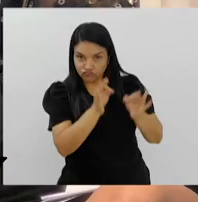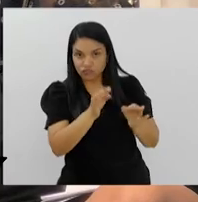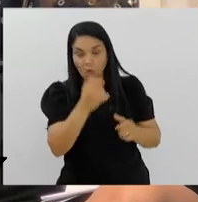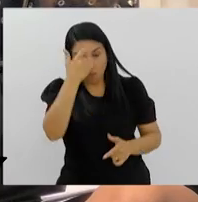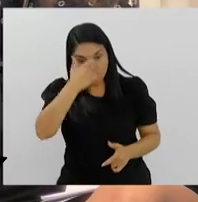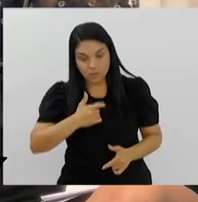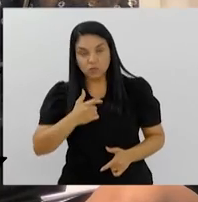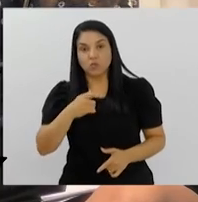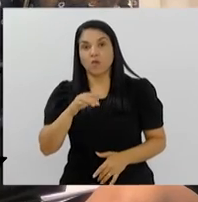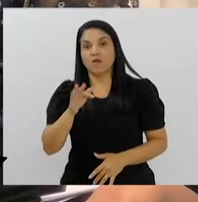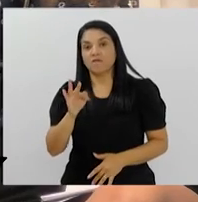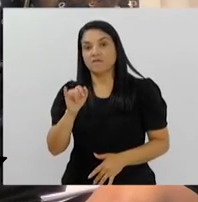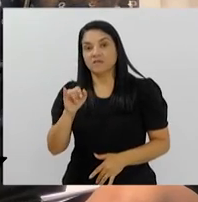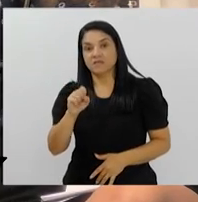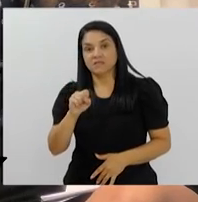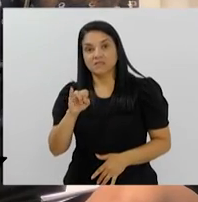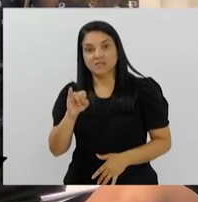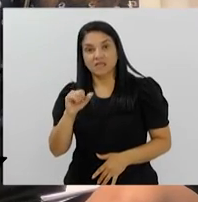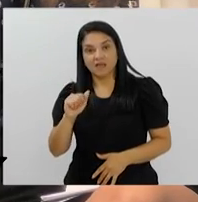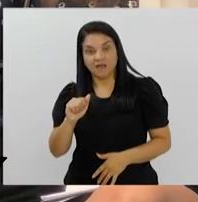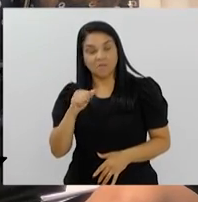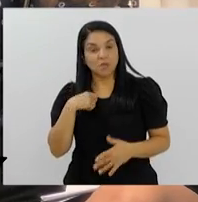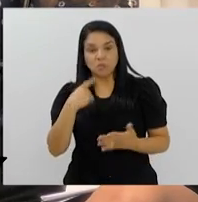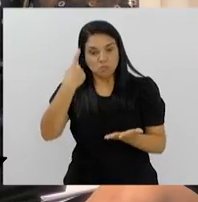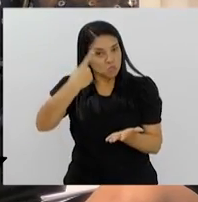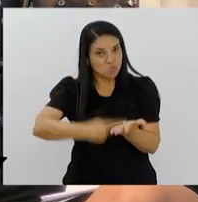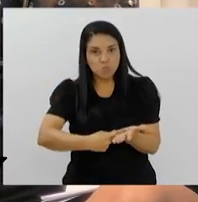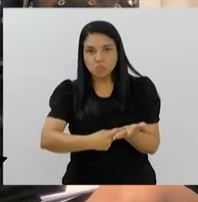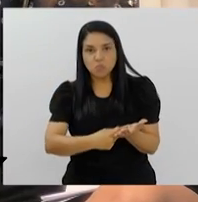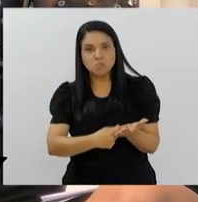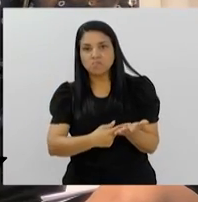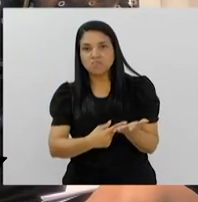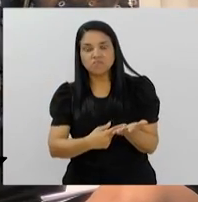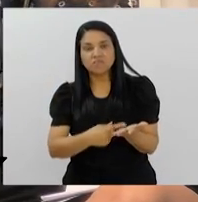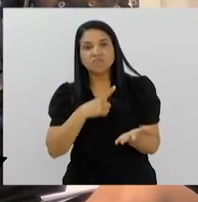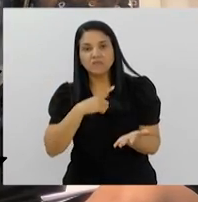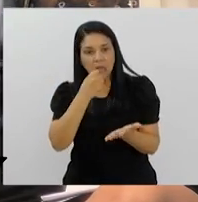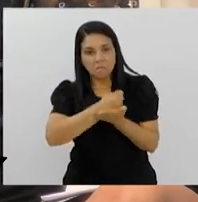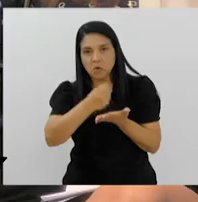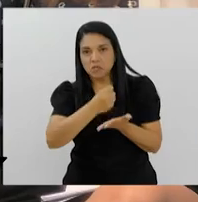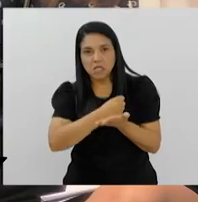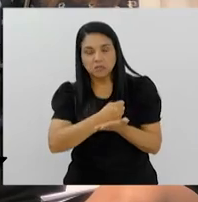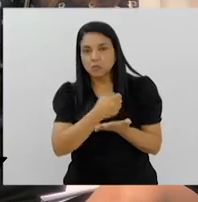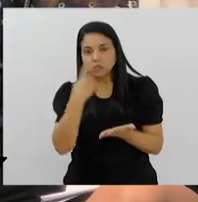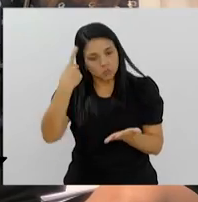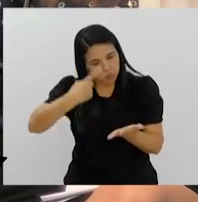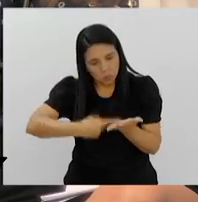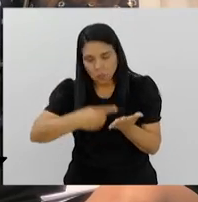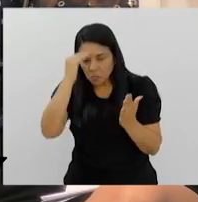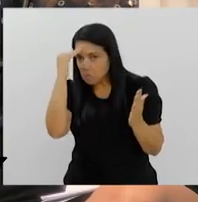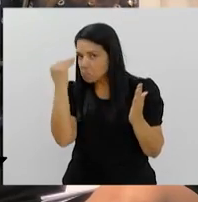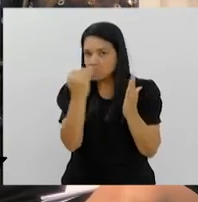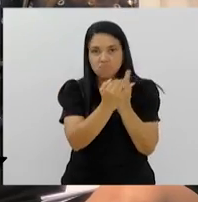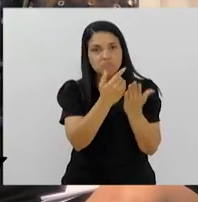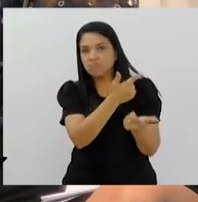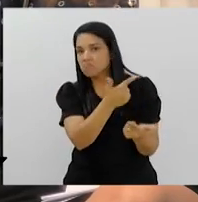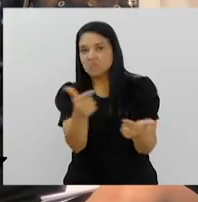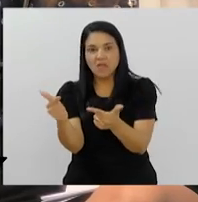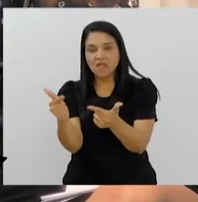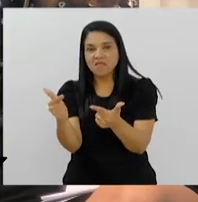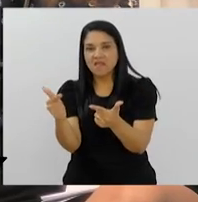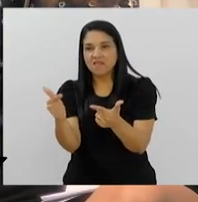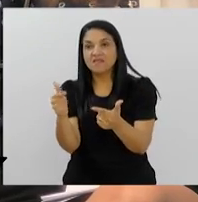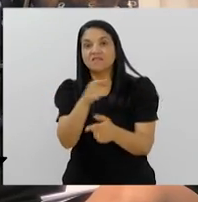também porque eles não cumprem o que Prometeram fato então saibam que vocês que